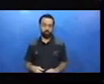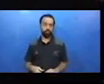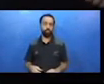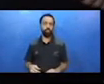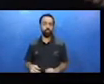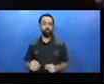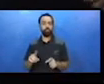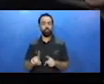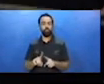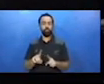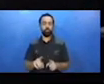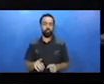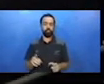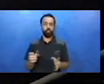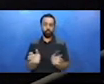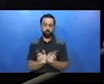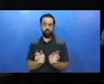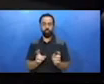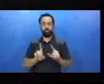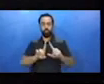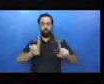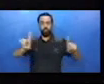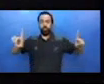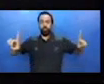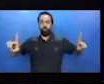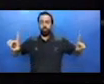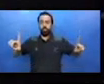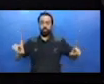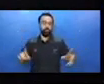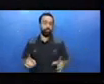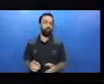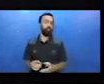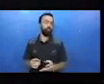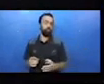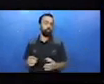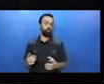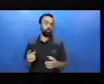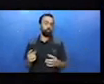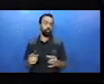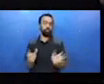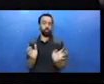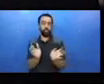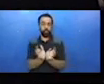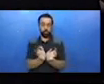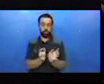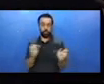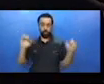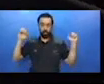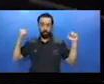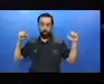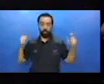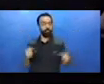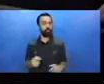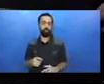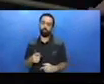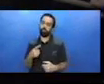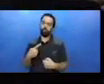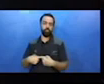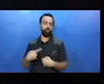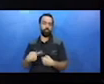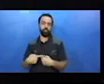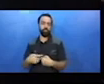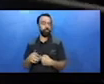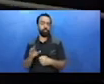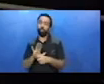ter distanciamento, né? Tá proibido essas práticas em conjunto, até terminar essa pandemia, até terminarmos com tudo isso. Então, portanto,